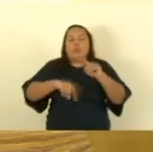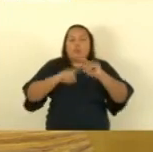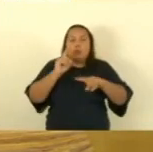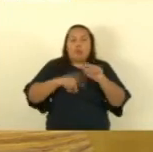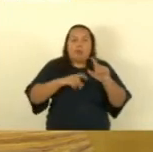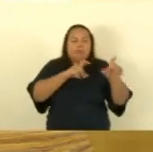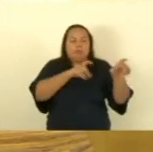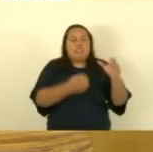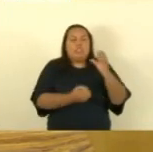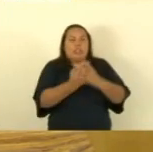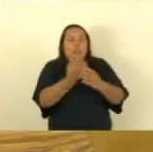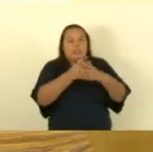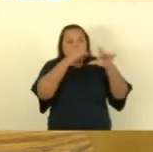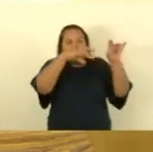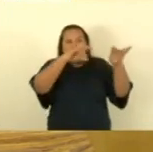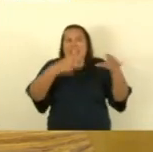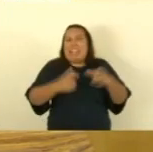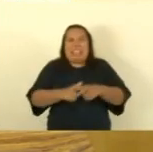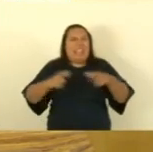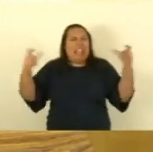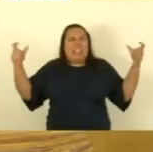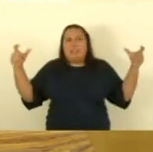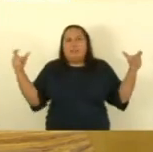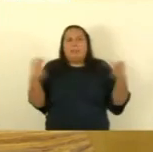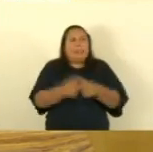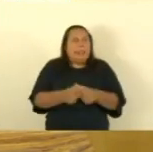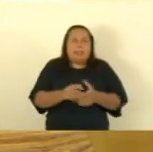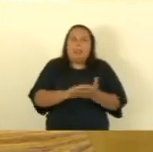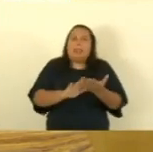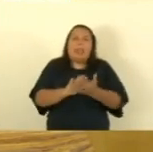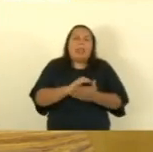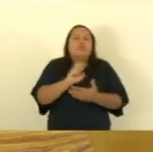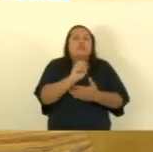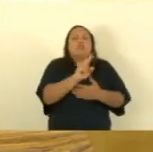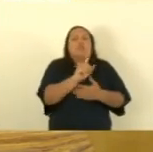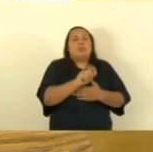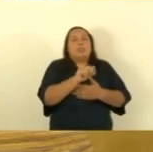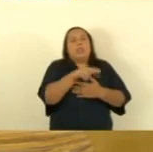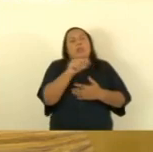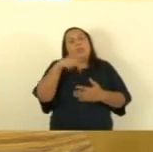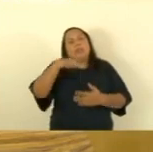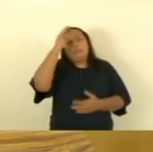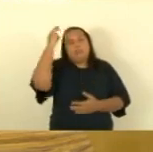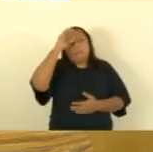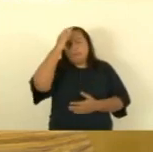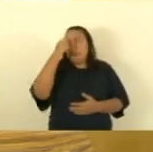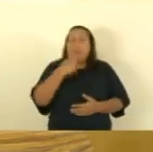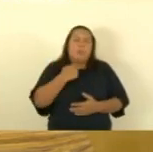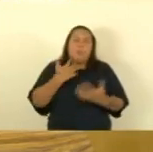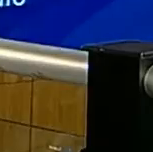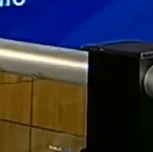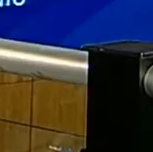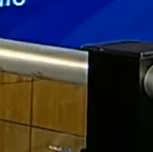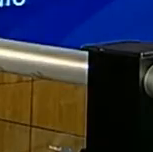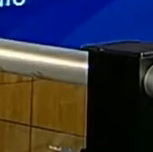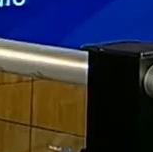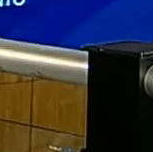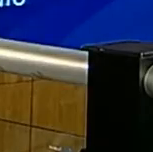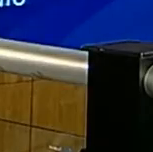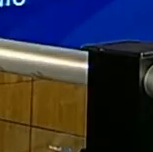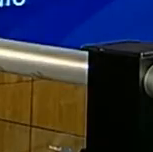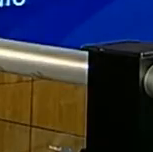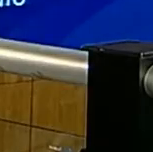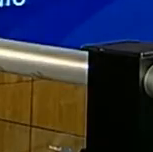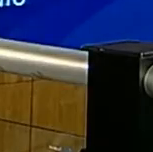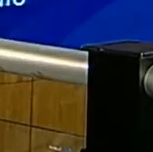de produtor, mesmo que seja grande latifundiário ou não, como a Suzano, aqui em Terra Capixaba. Vocês podem ter certeza disso. A deputada